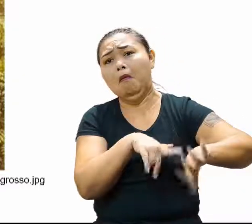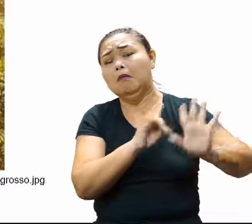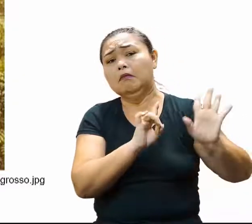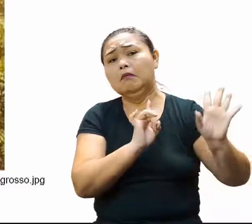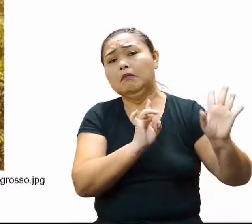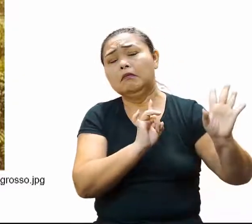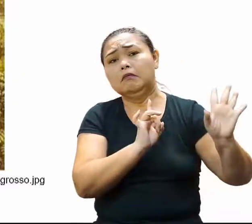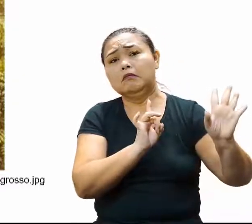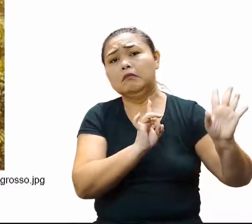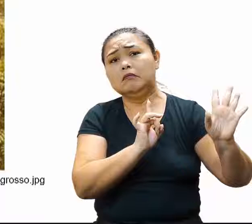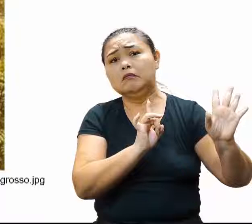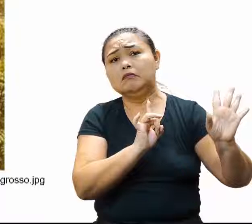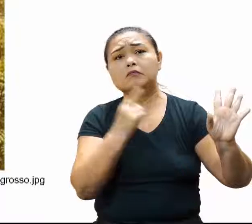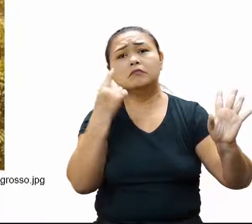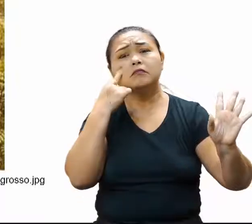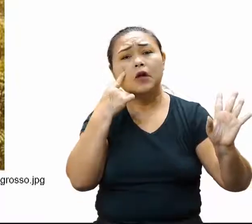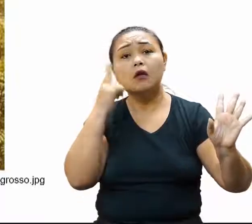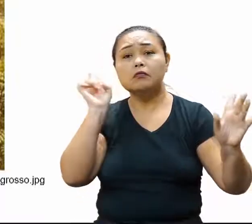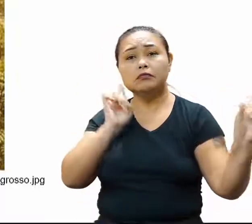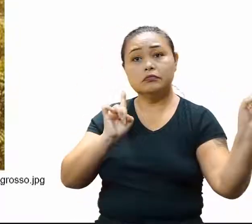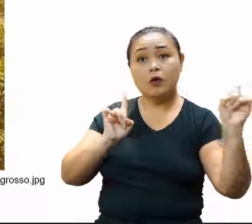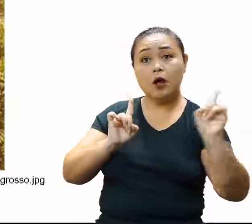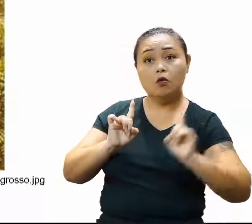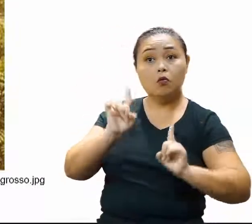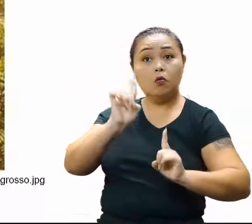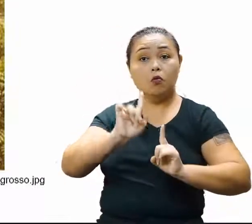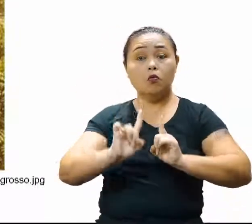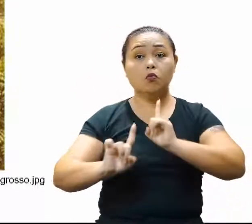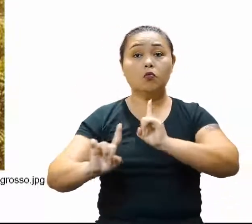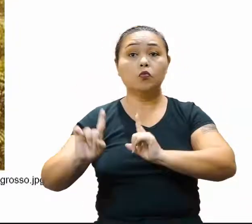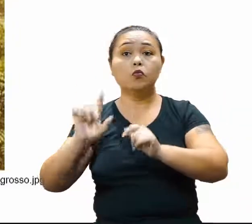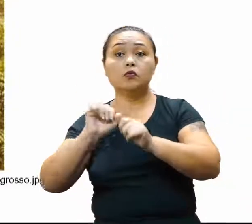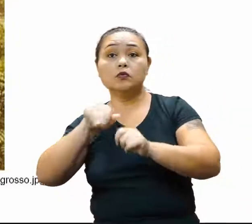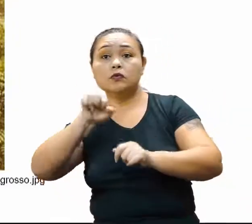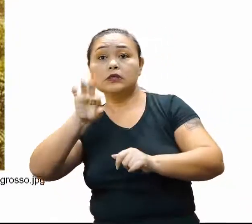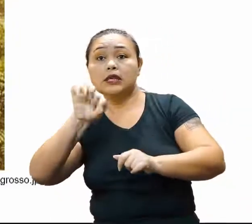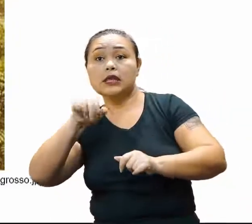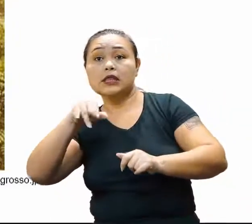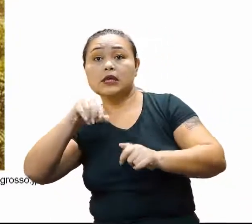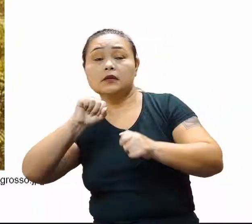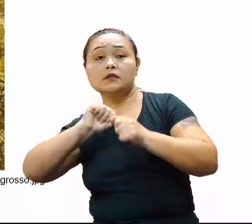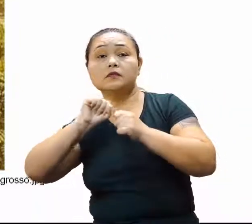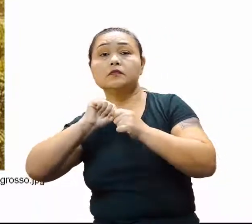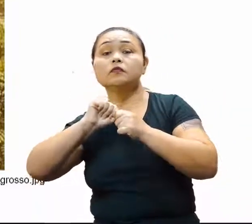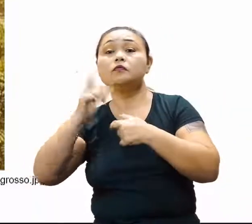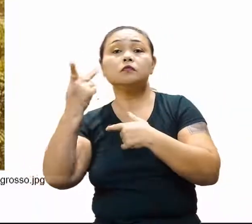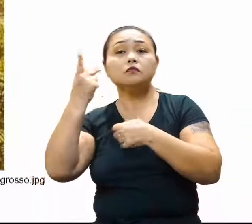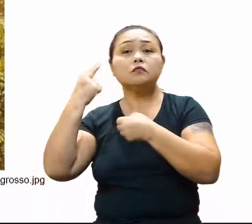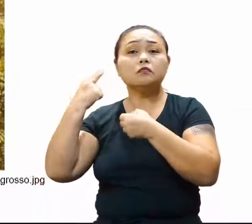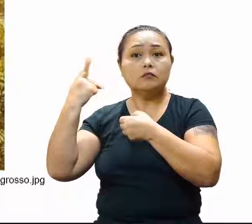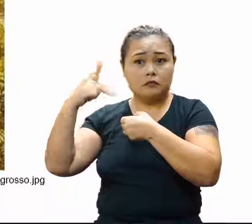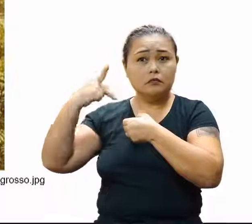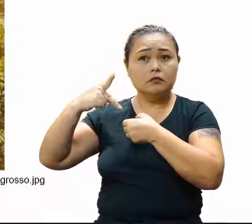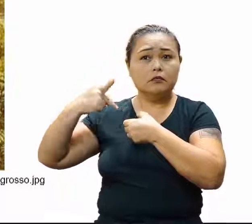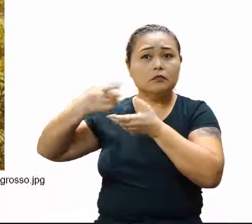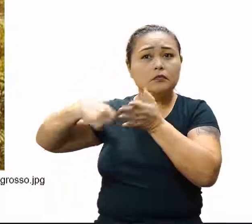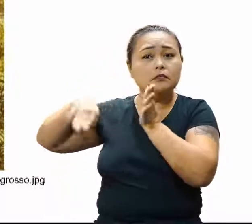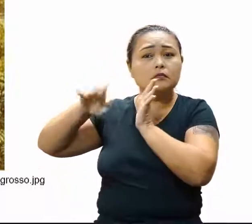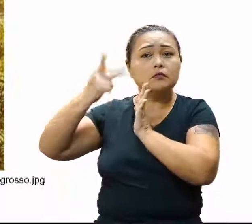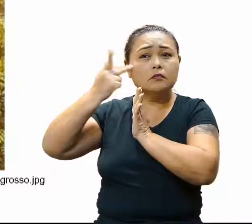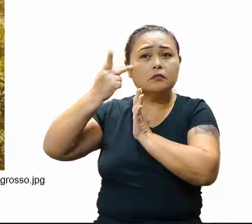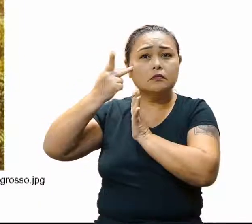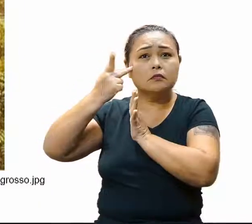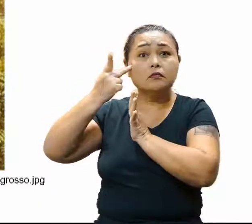os sertanistas ou sertanejos, ali da região de São Paulo, olha só a sua